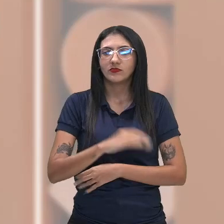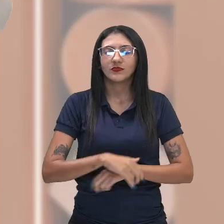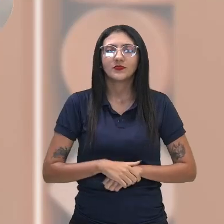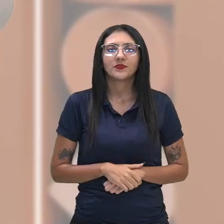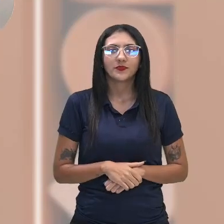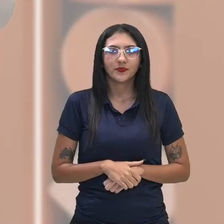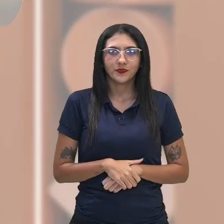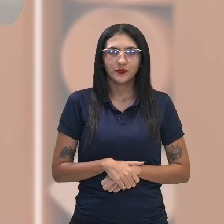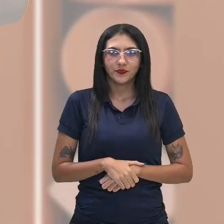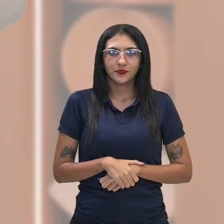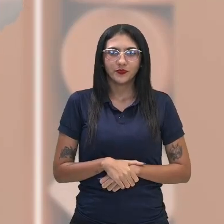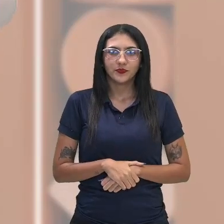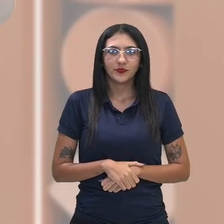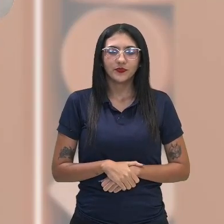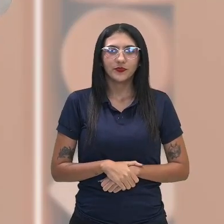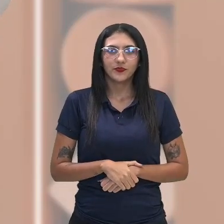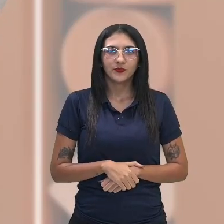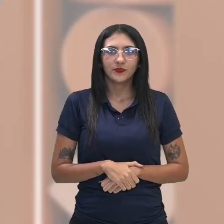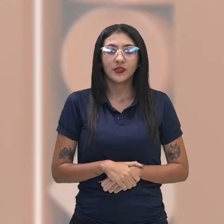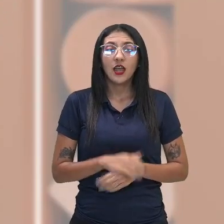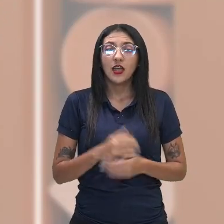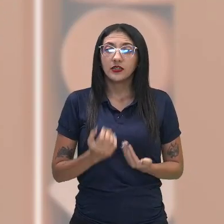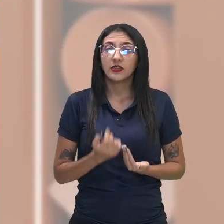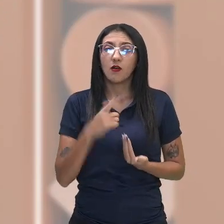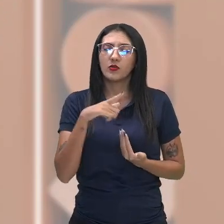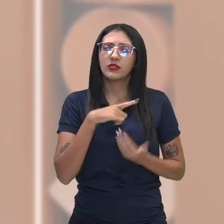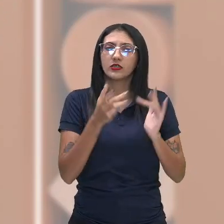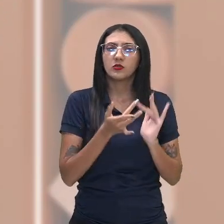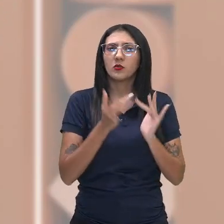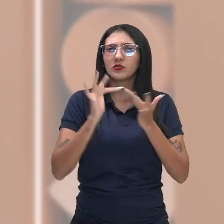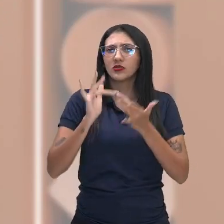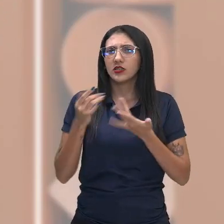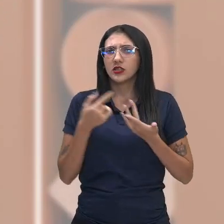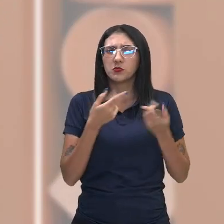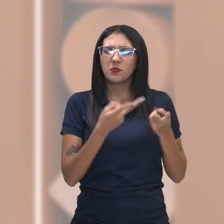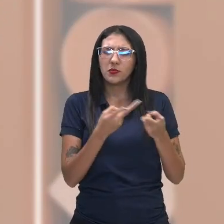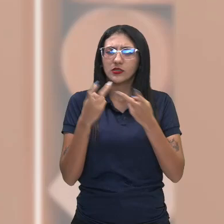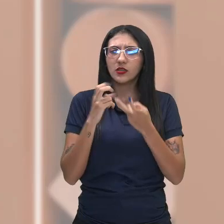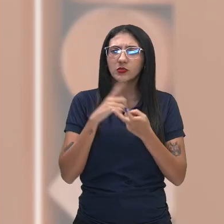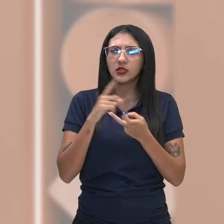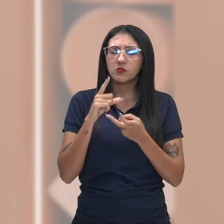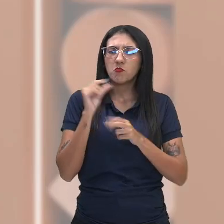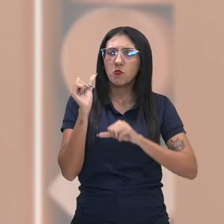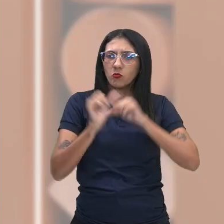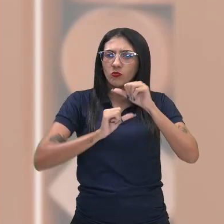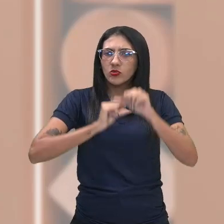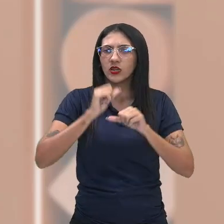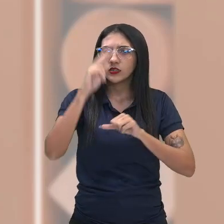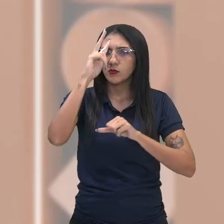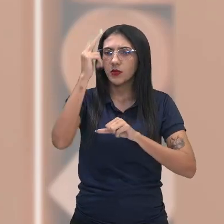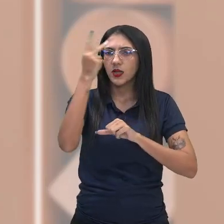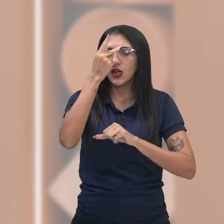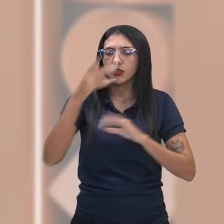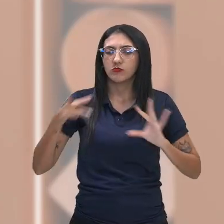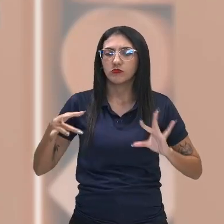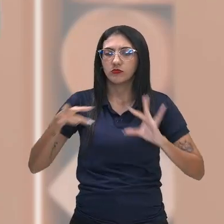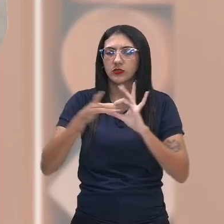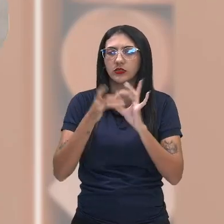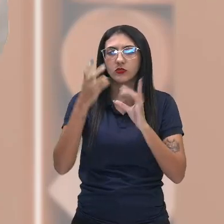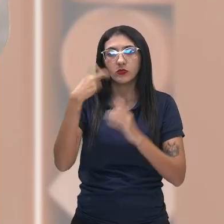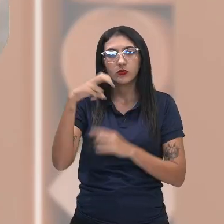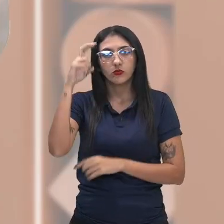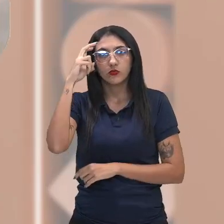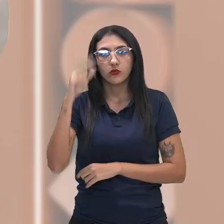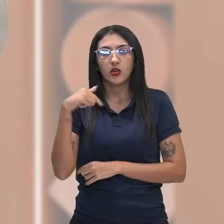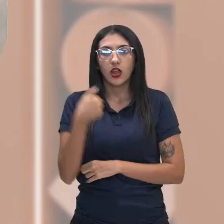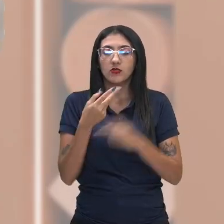Não é? Então, é justamente nesse cenário de mudanças de pensamento, de fusão de cultura, que a gente vai